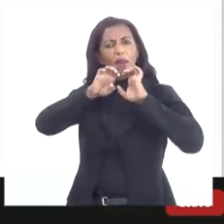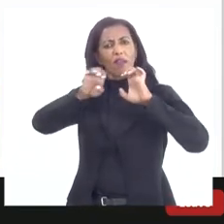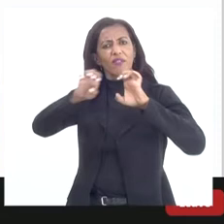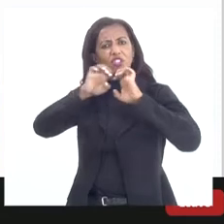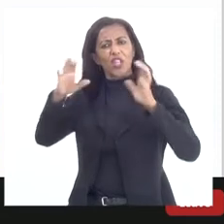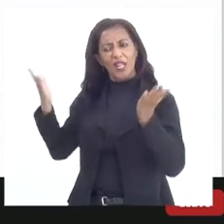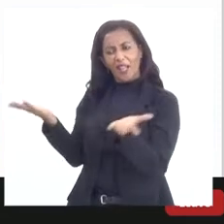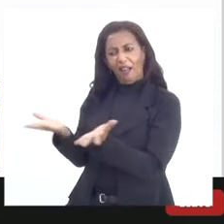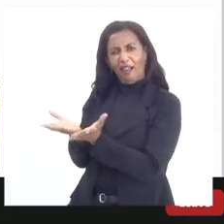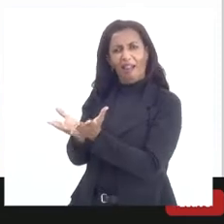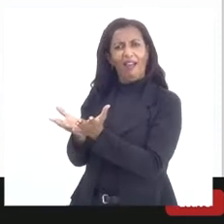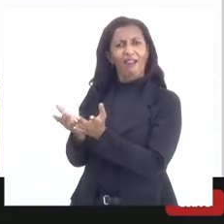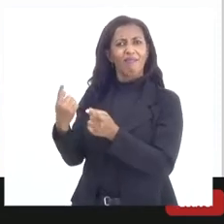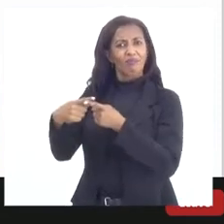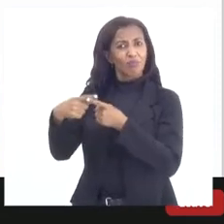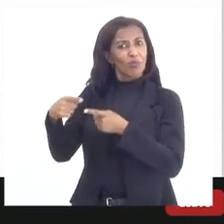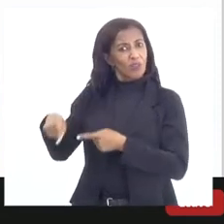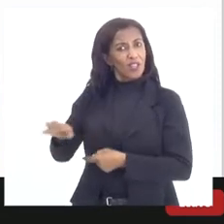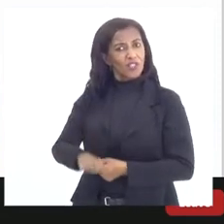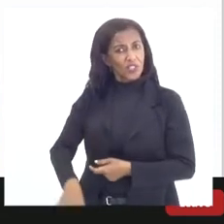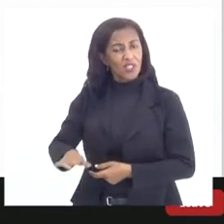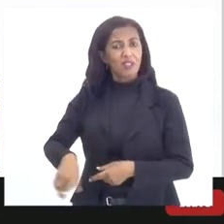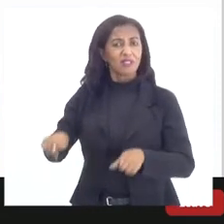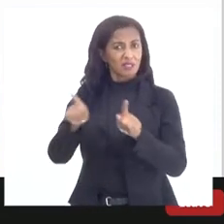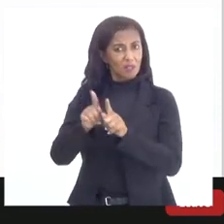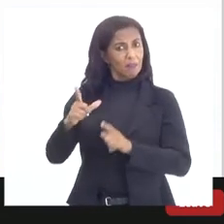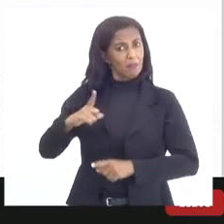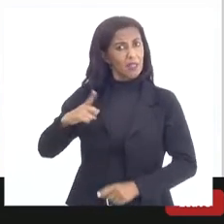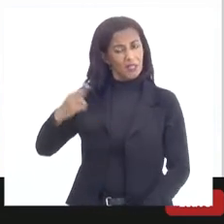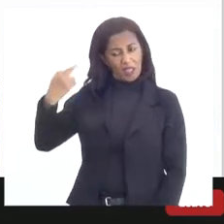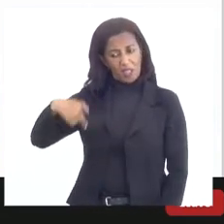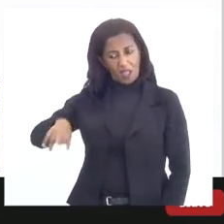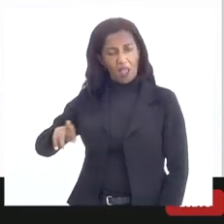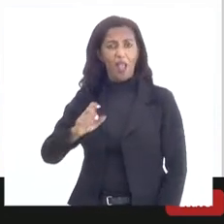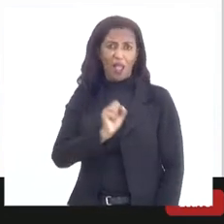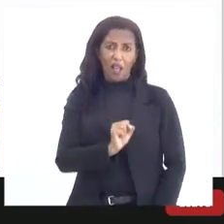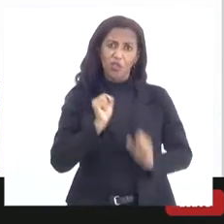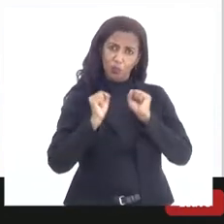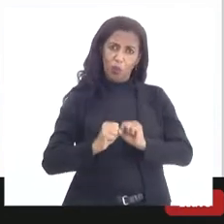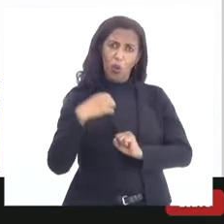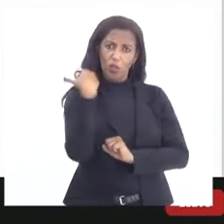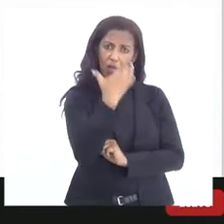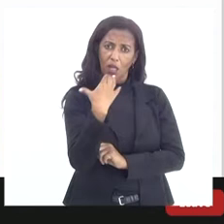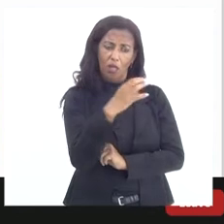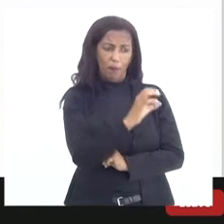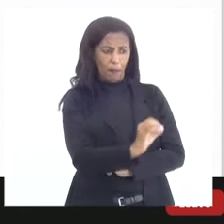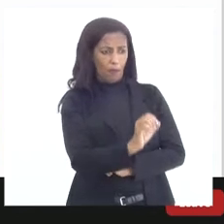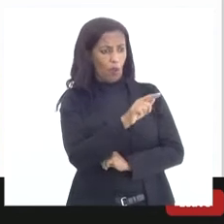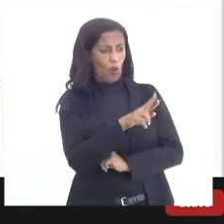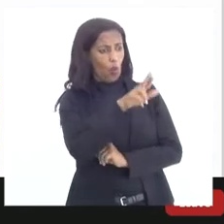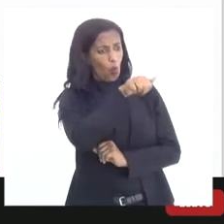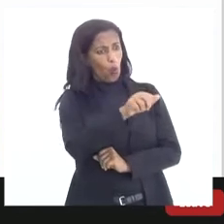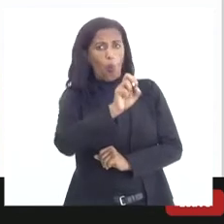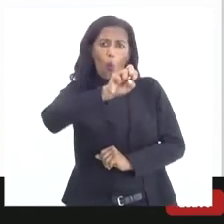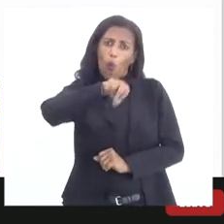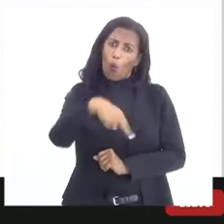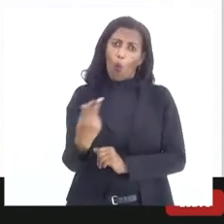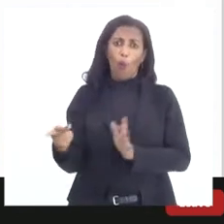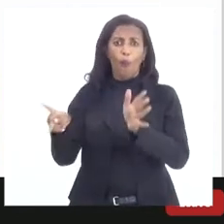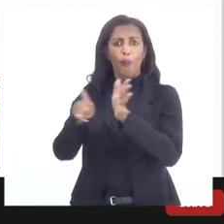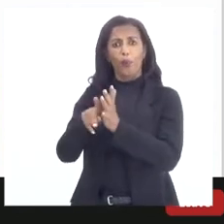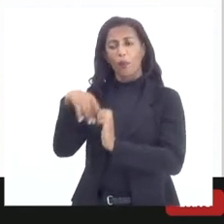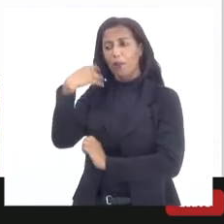crianças, elas também são religiosas. Elas podem cantar para algum, elas podem cantar a música da sua igreja, elas podem